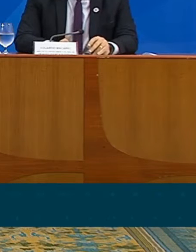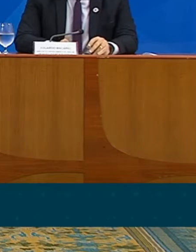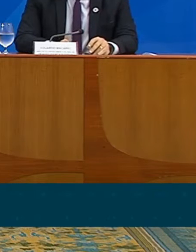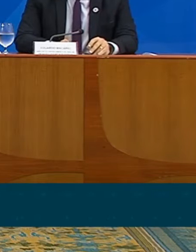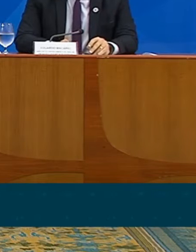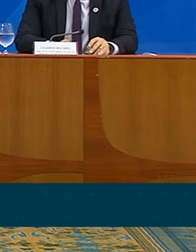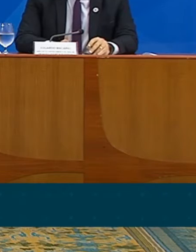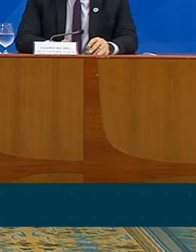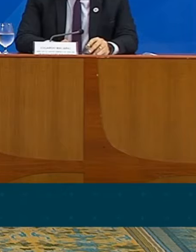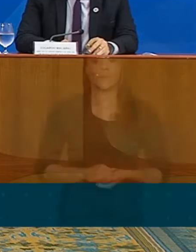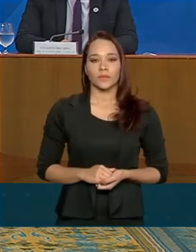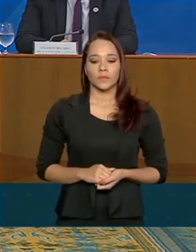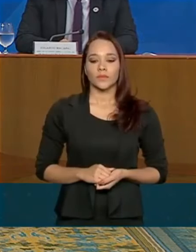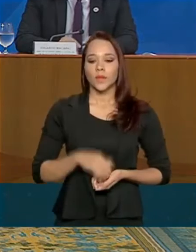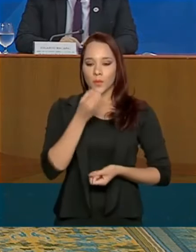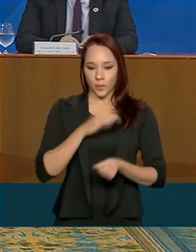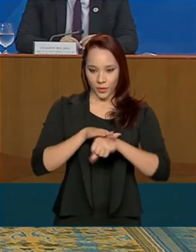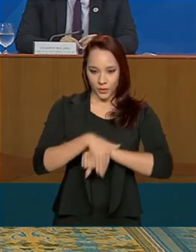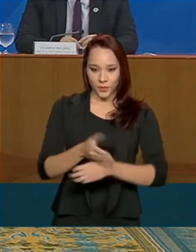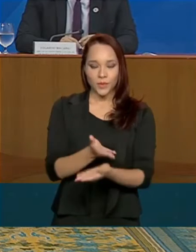Boa noite a todos e a todas.